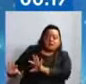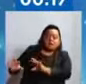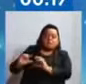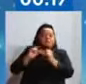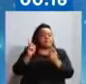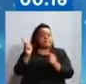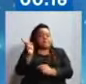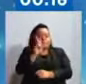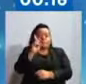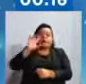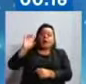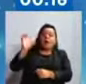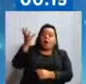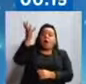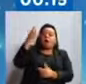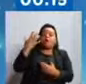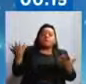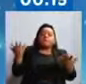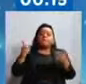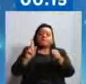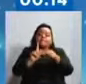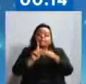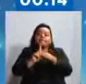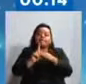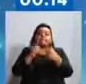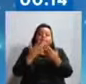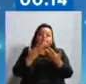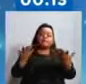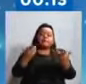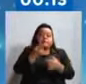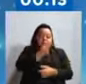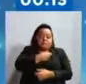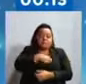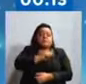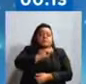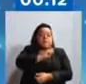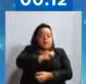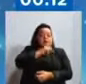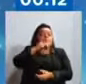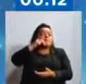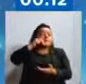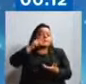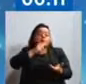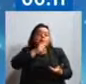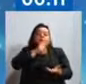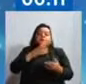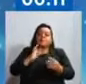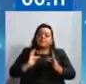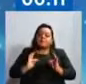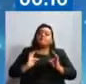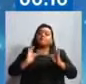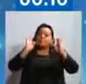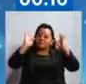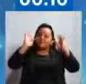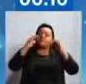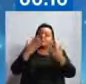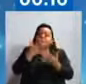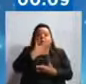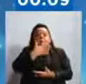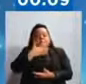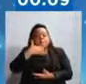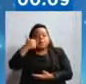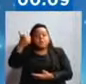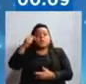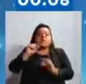isso não vai acontecer na nossa gestão. Em relação à questão fiscal de Porto Velho, nós temos que investir na tecnologia, melhorar a